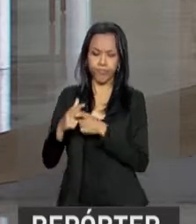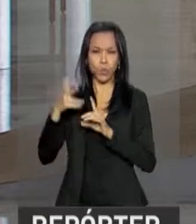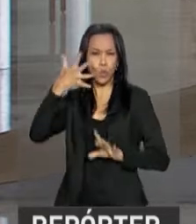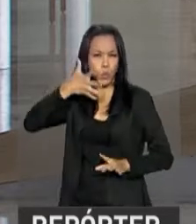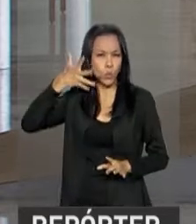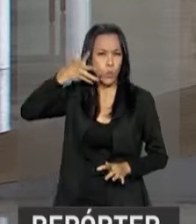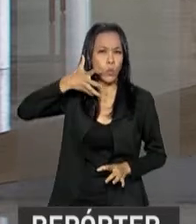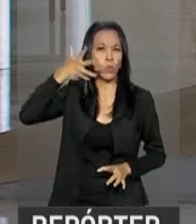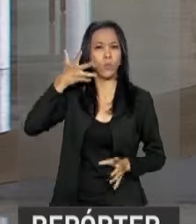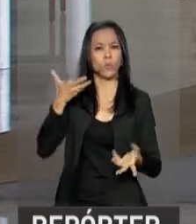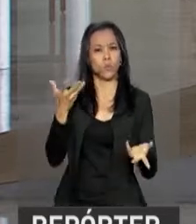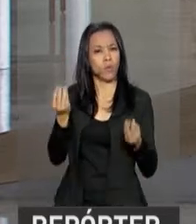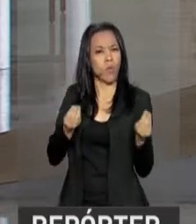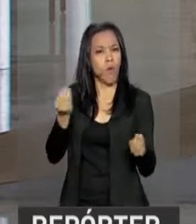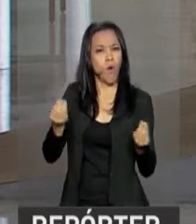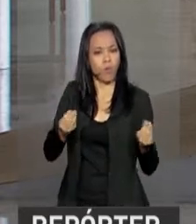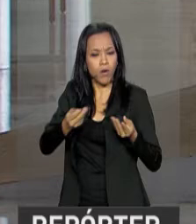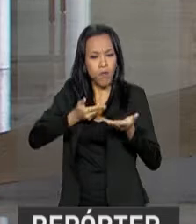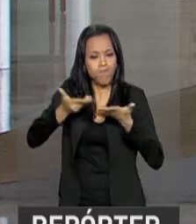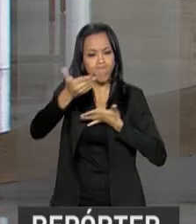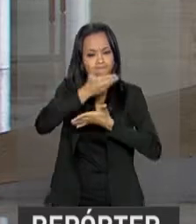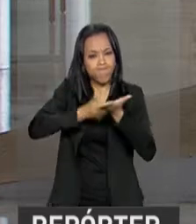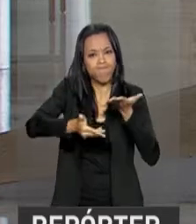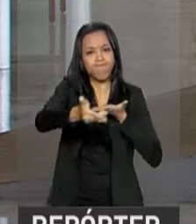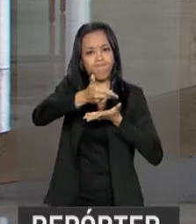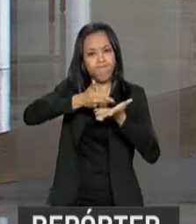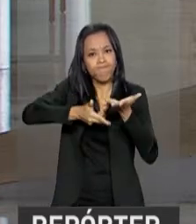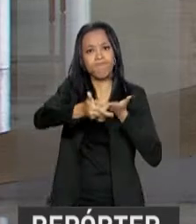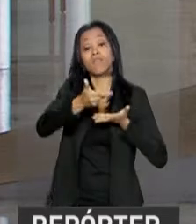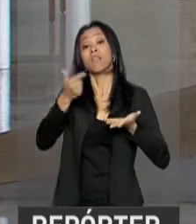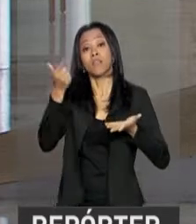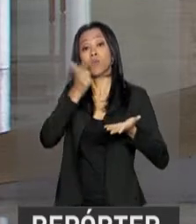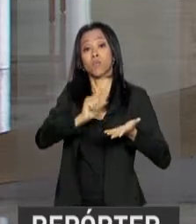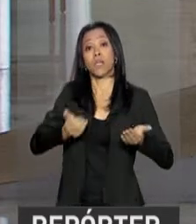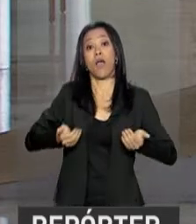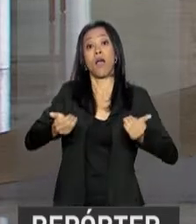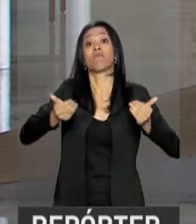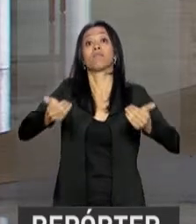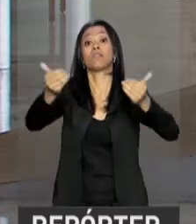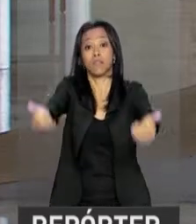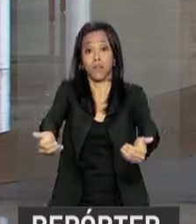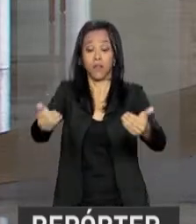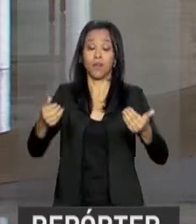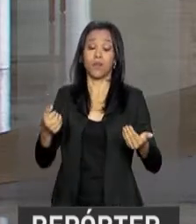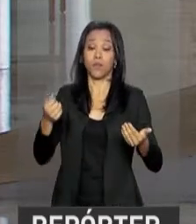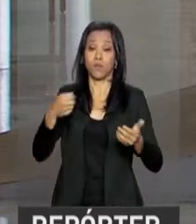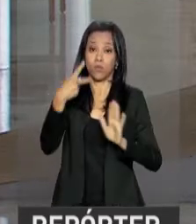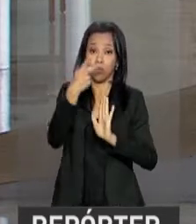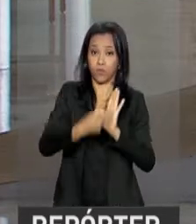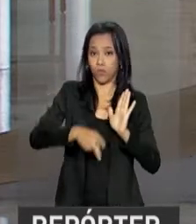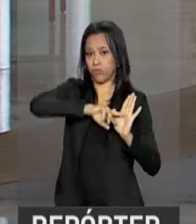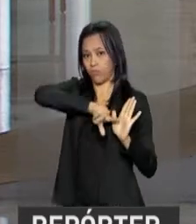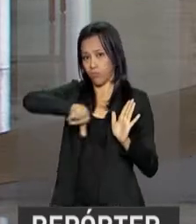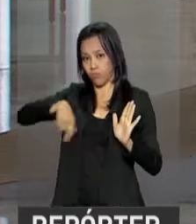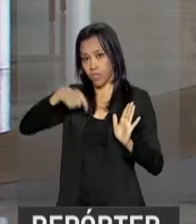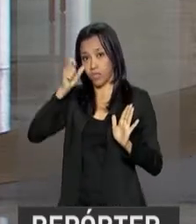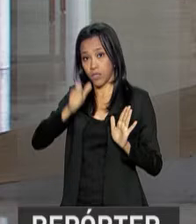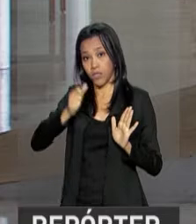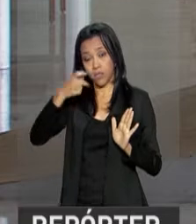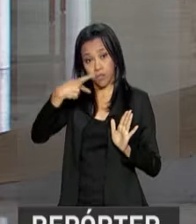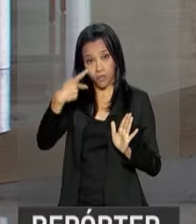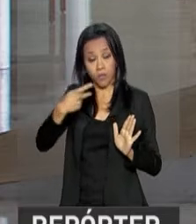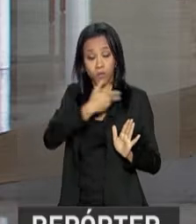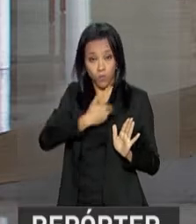das pautas né do executivo e também avançar nos projetos de interesse do governo como por exemplo a privatização